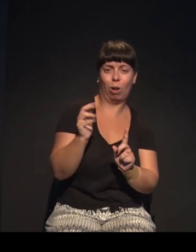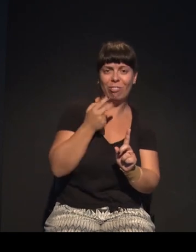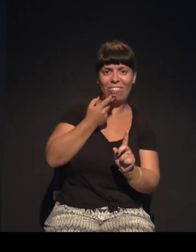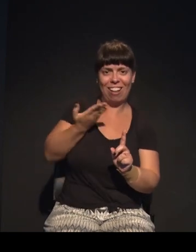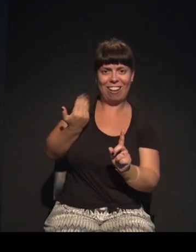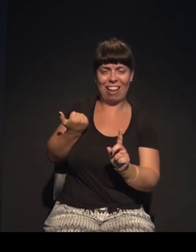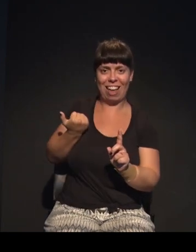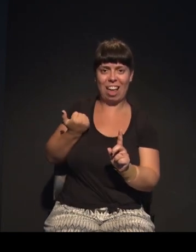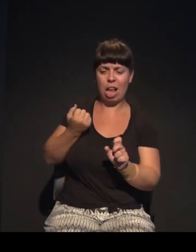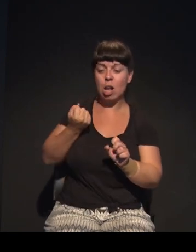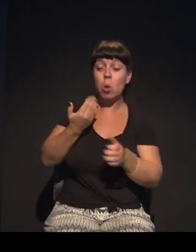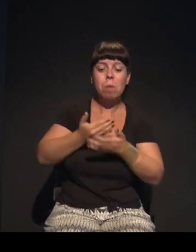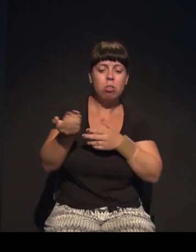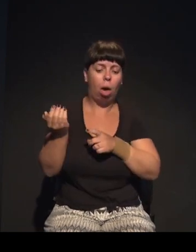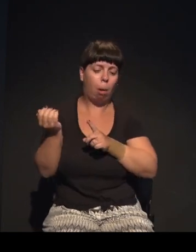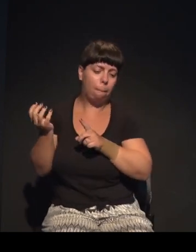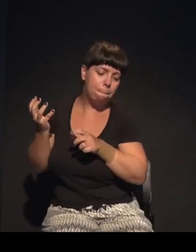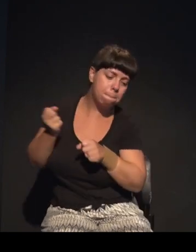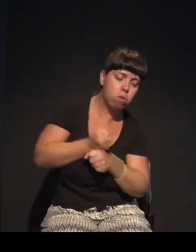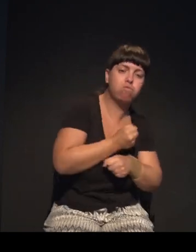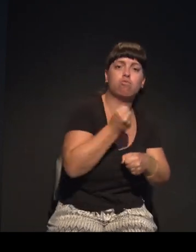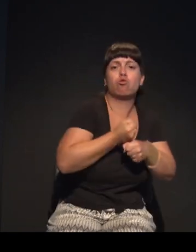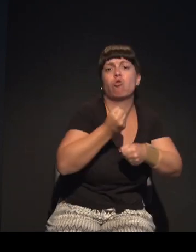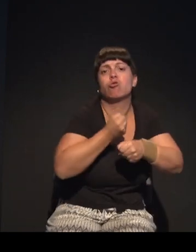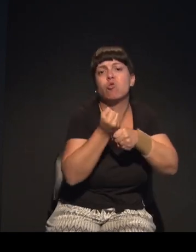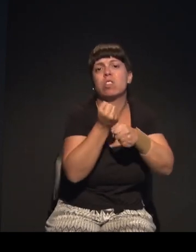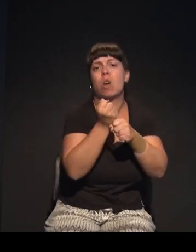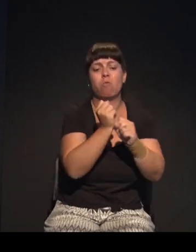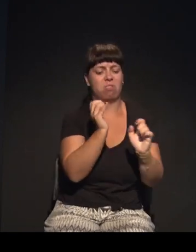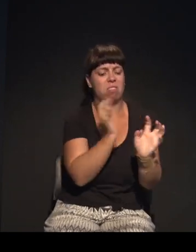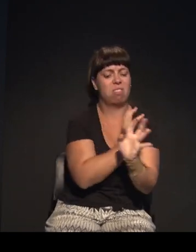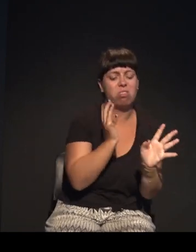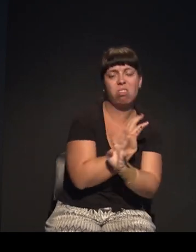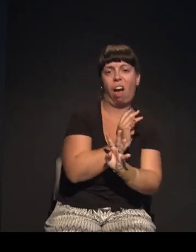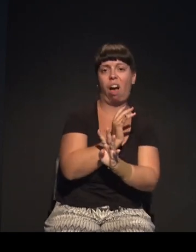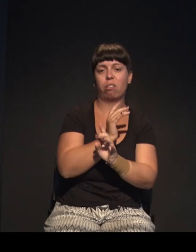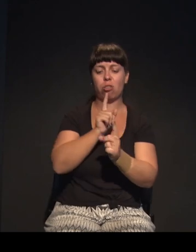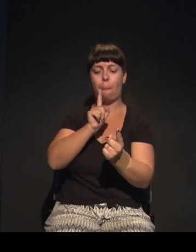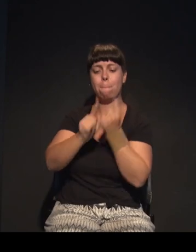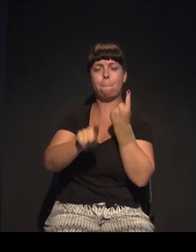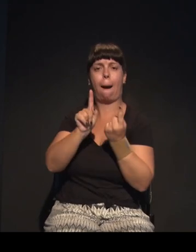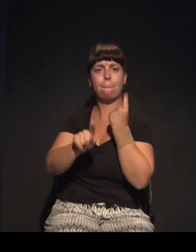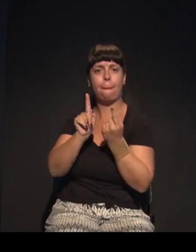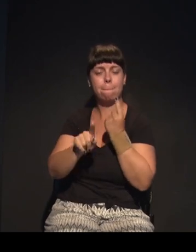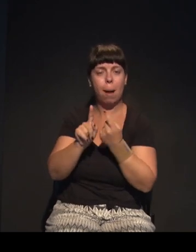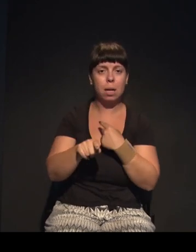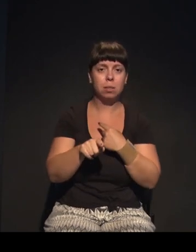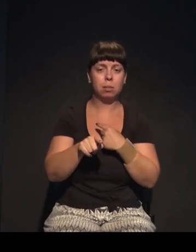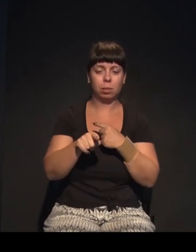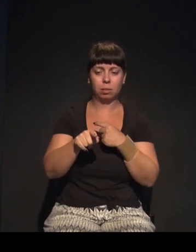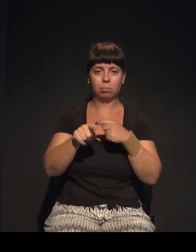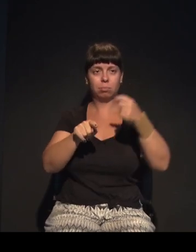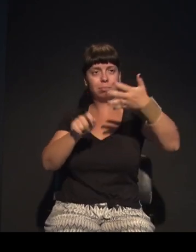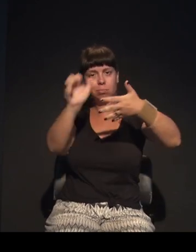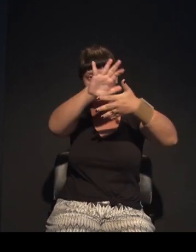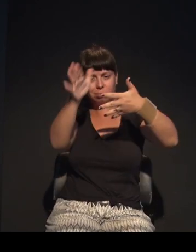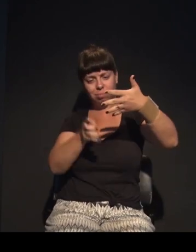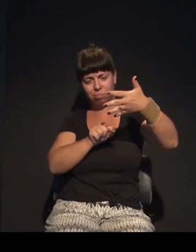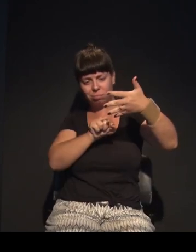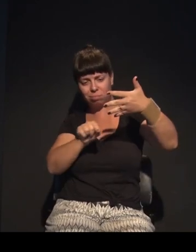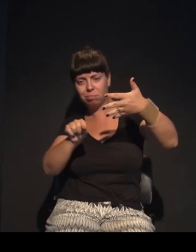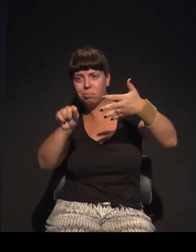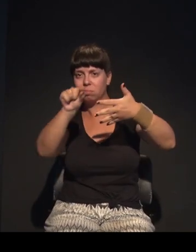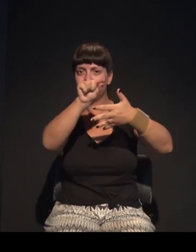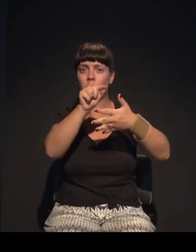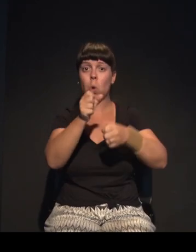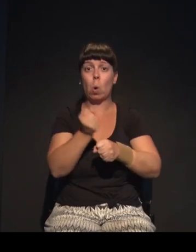construções de várias cidades de brno em passando e é nesse litoral aí é construção da